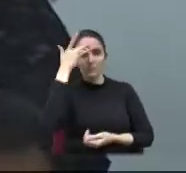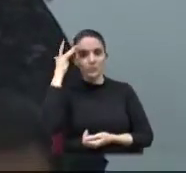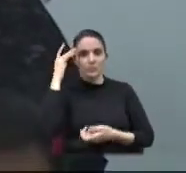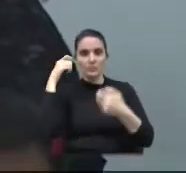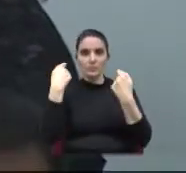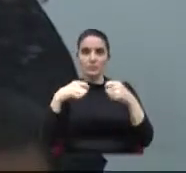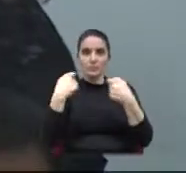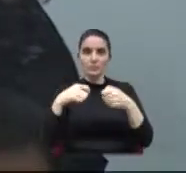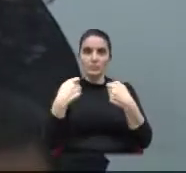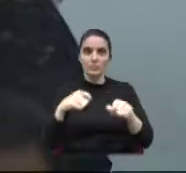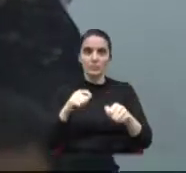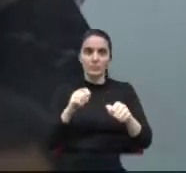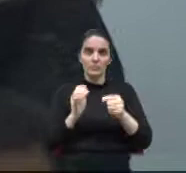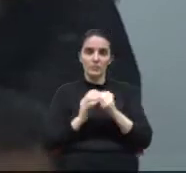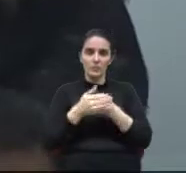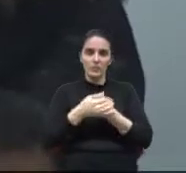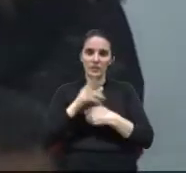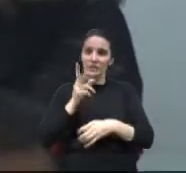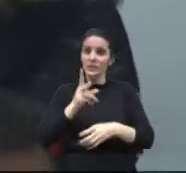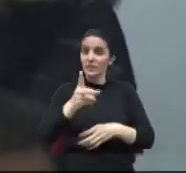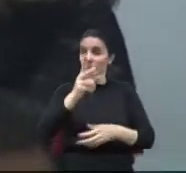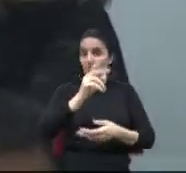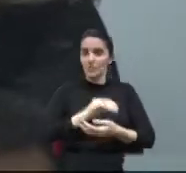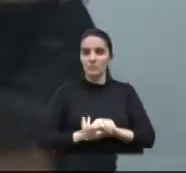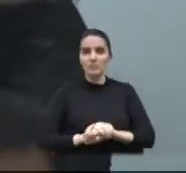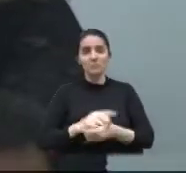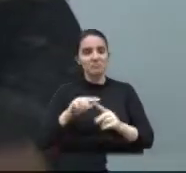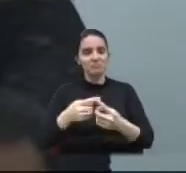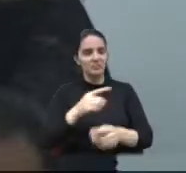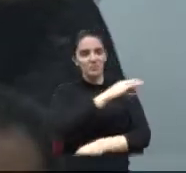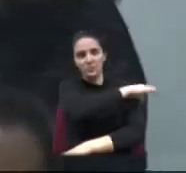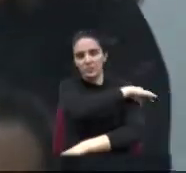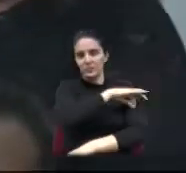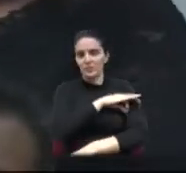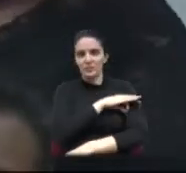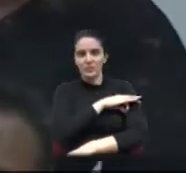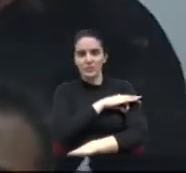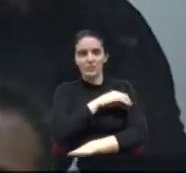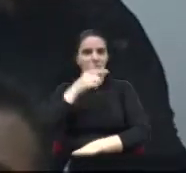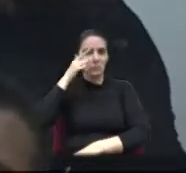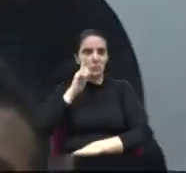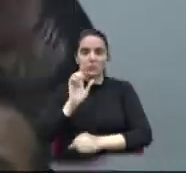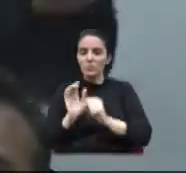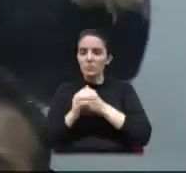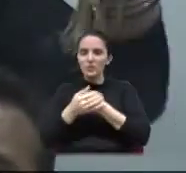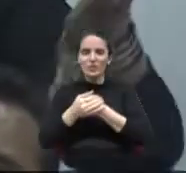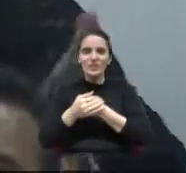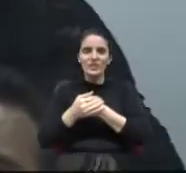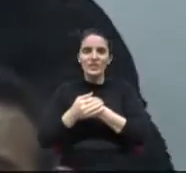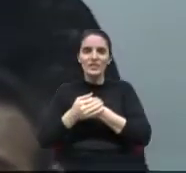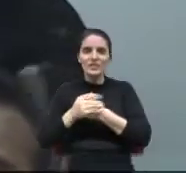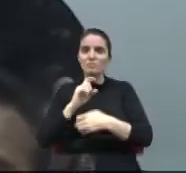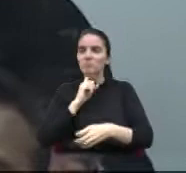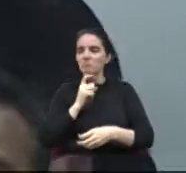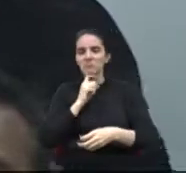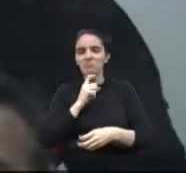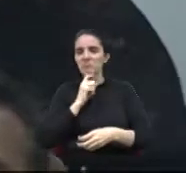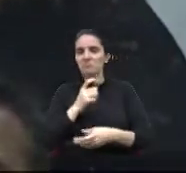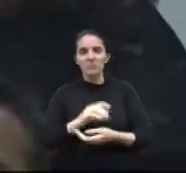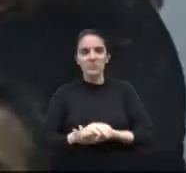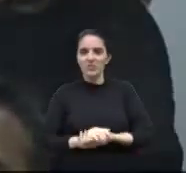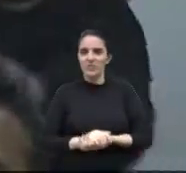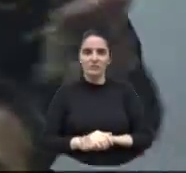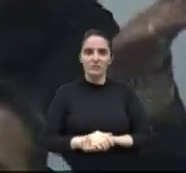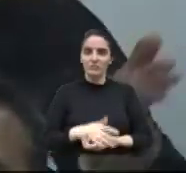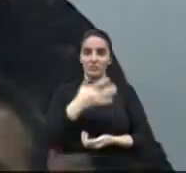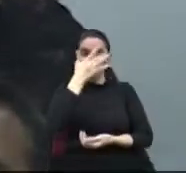eu vou defender sempre. E ele não consegue defender nem os mais necessitados e nem os mais ricos. Nem quem votou nele, hoje já chega pra